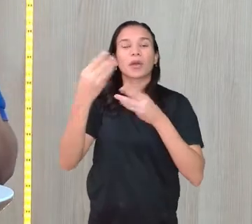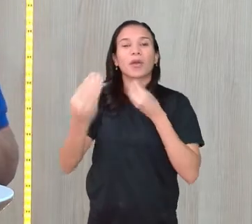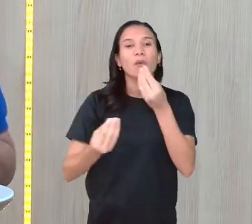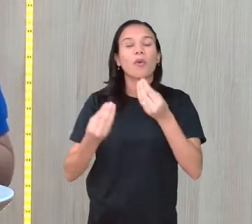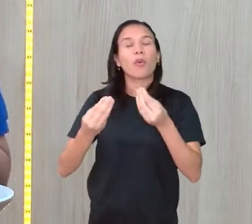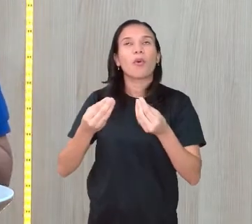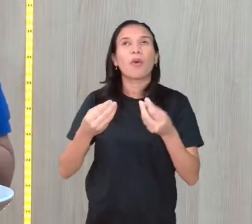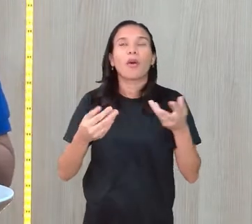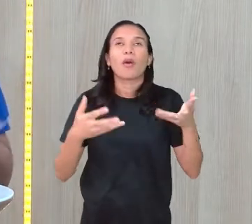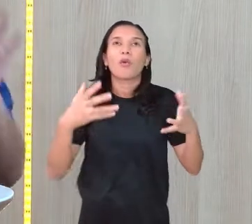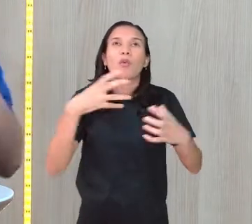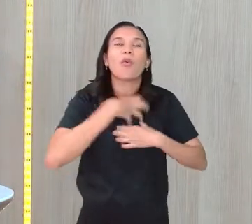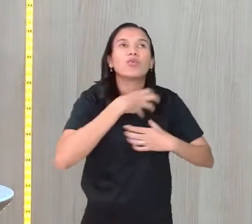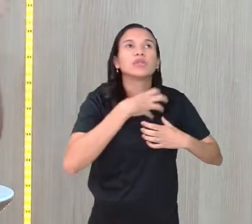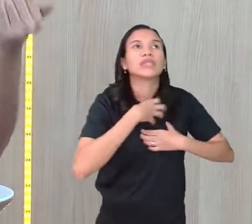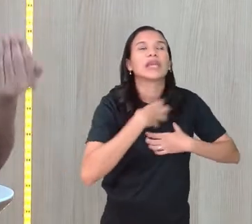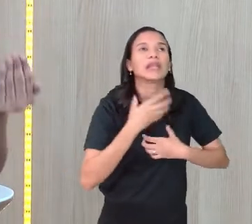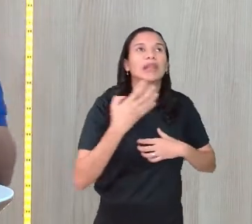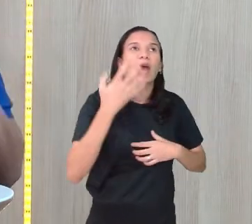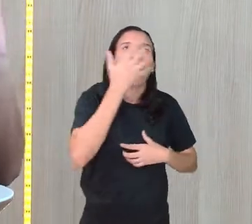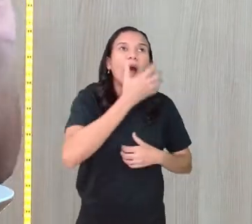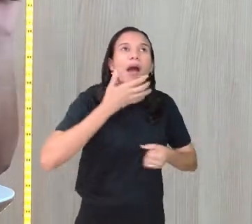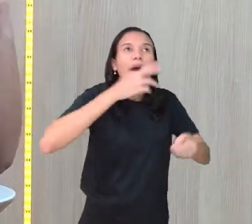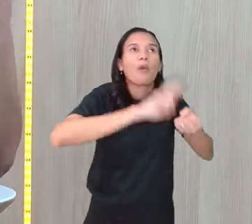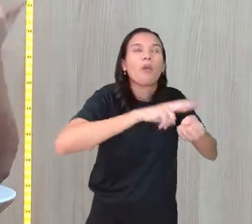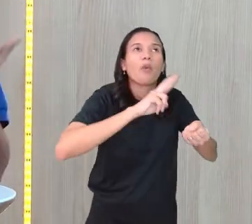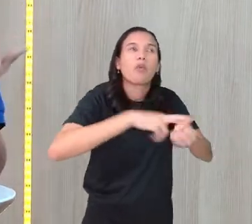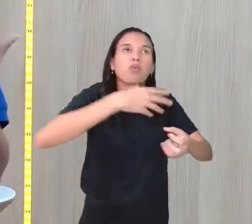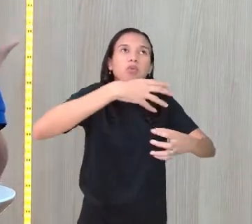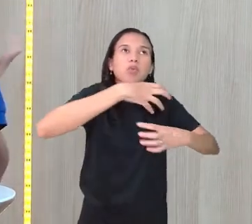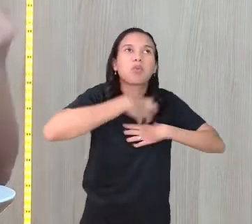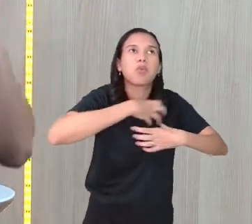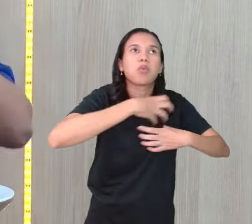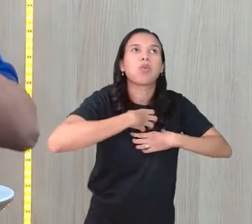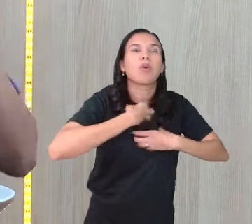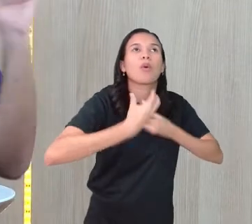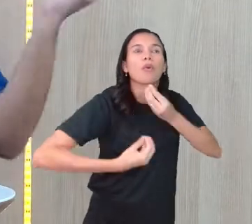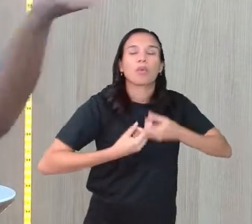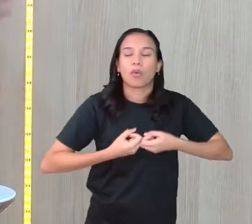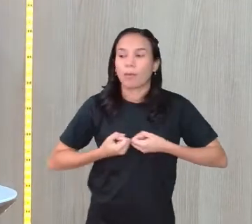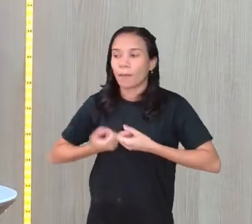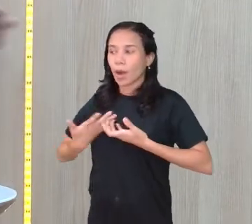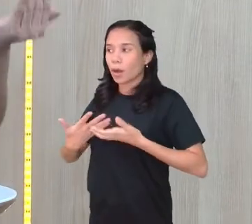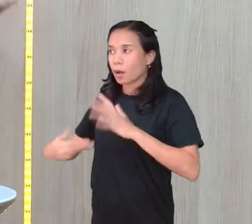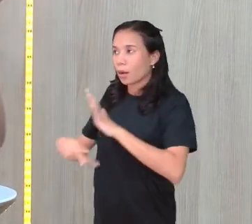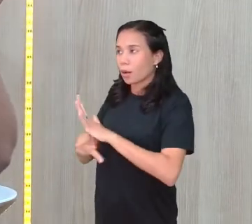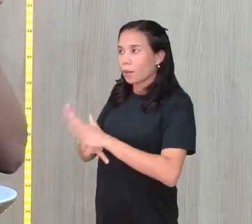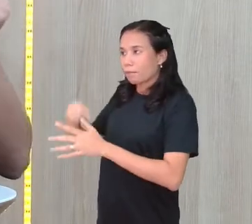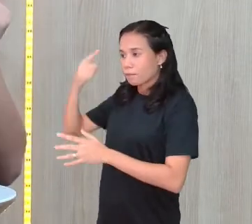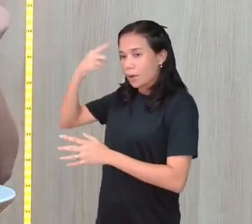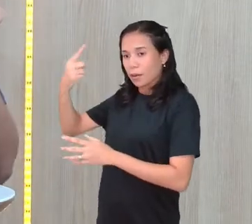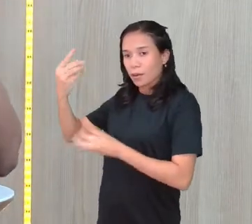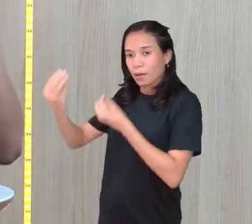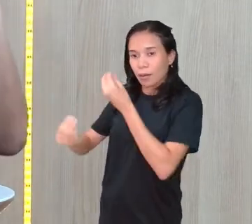leitura da música. Como o nosso corpo pode ler essa música, né? Entrar nesse...